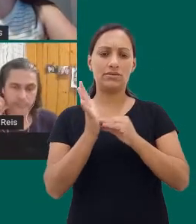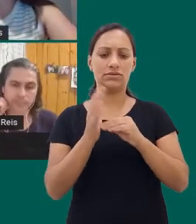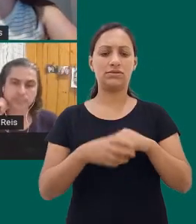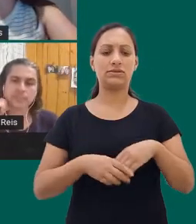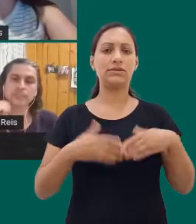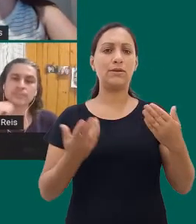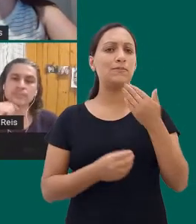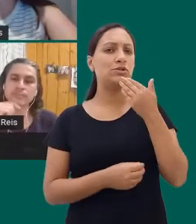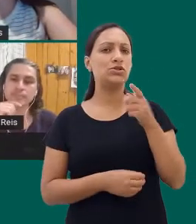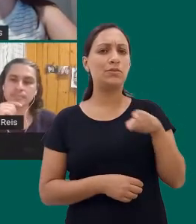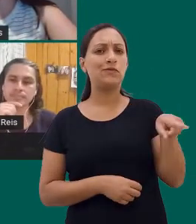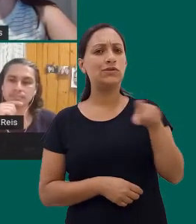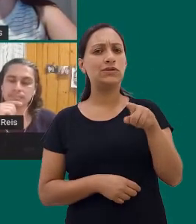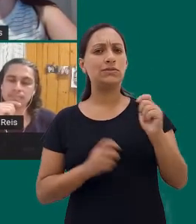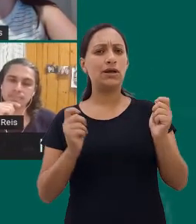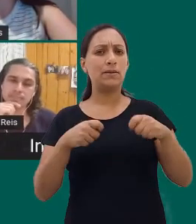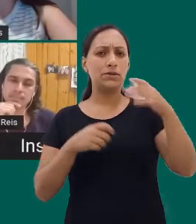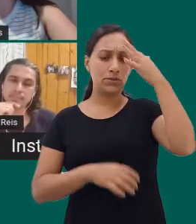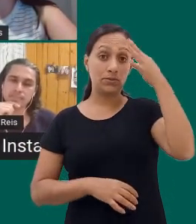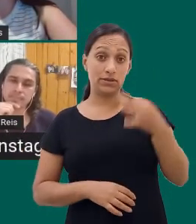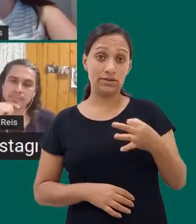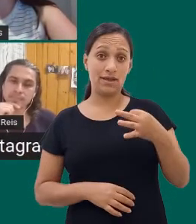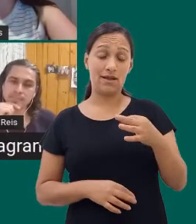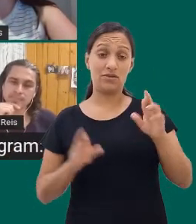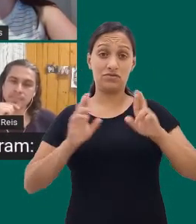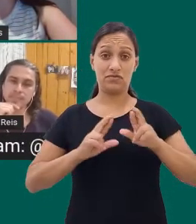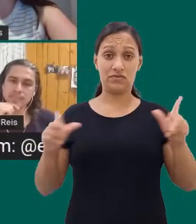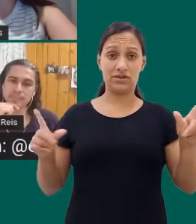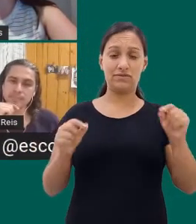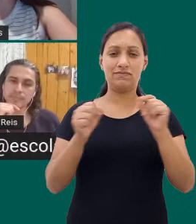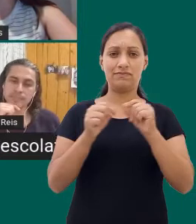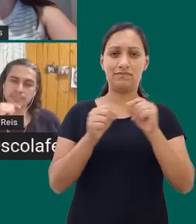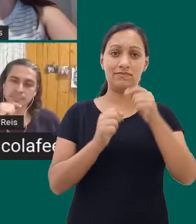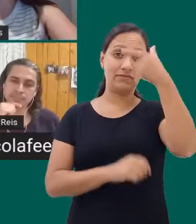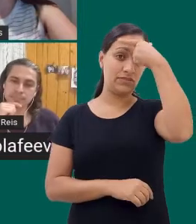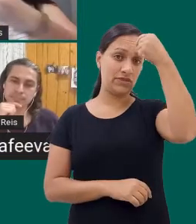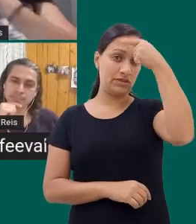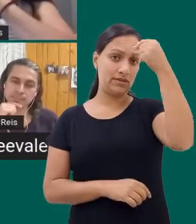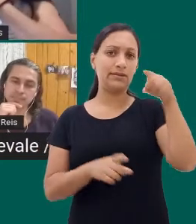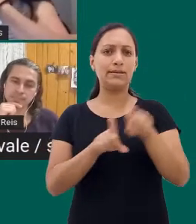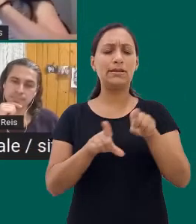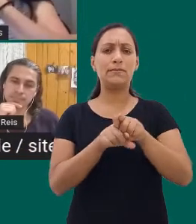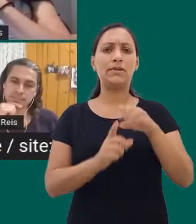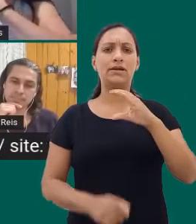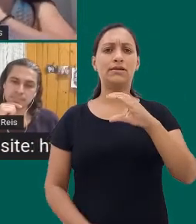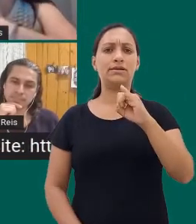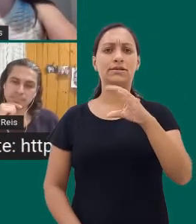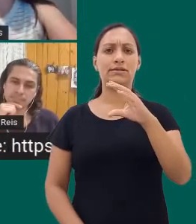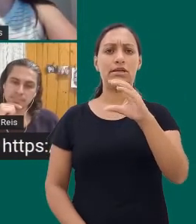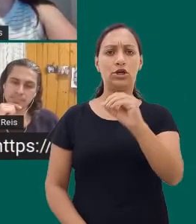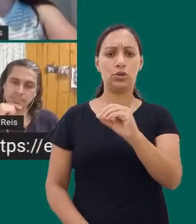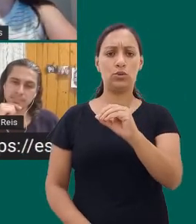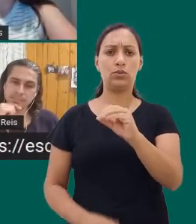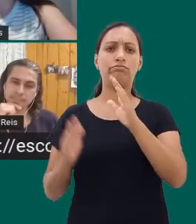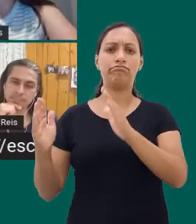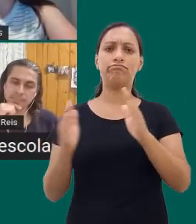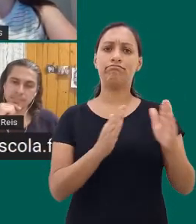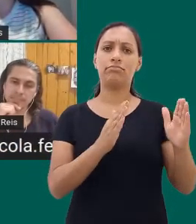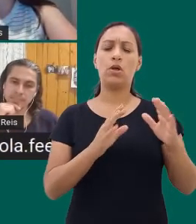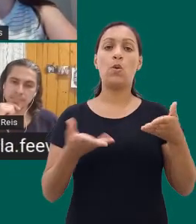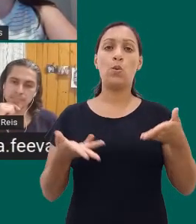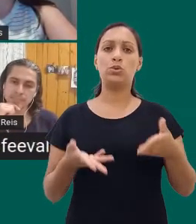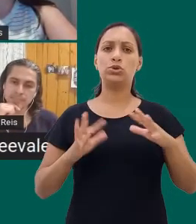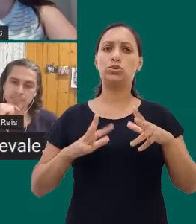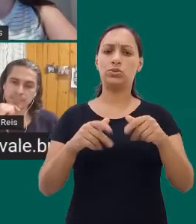para o pessoal poder compreender essa diferença que faz a universidade e o ciclo científico, que eu sei que hoje as escolas também todas